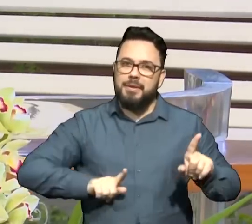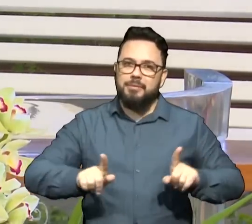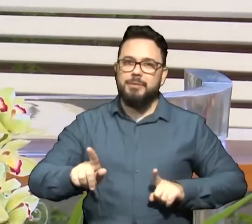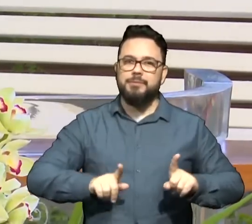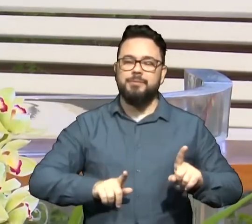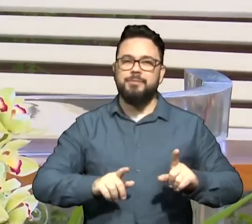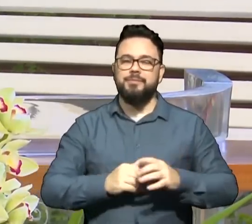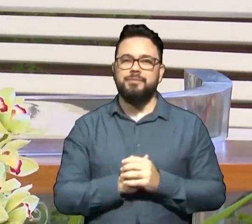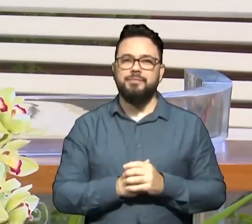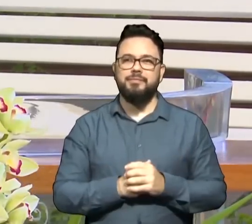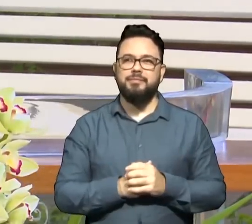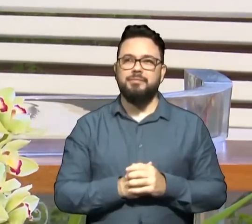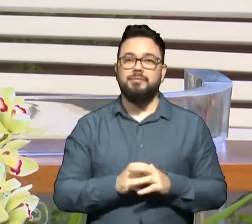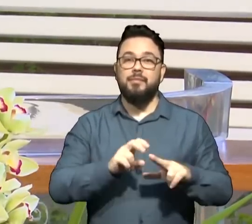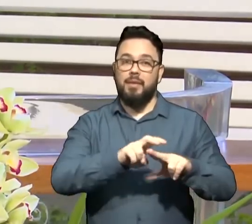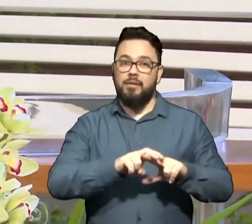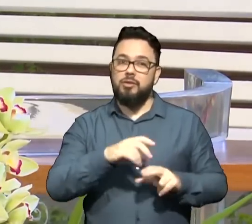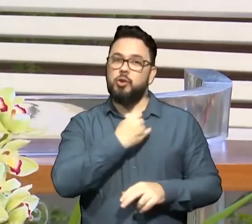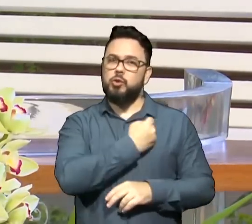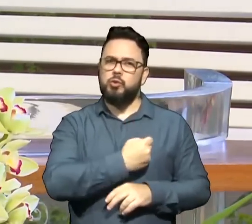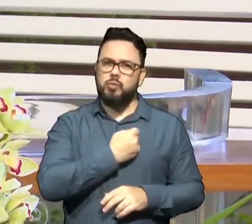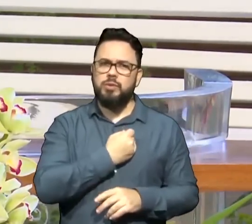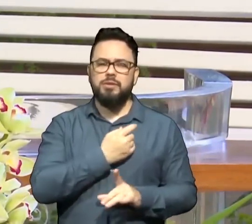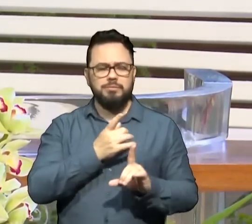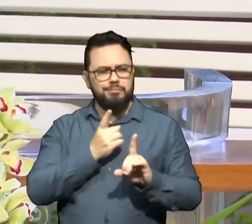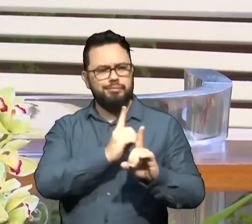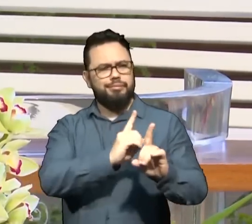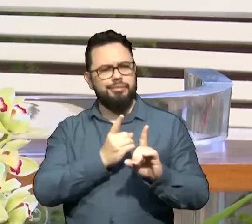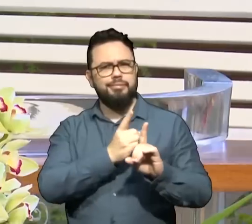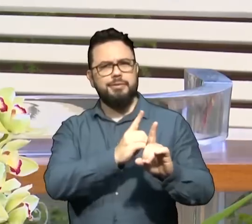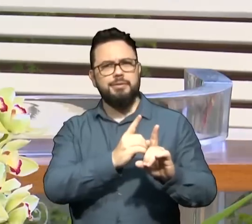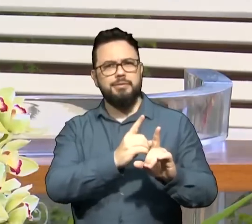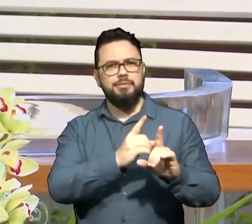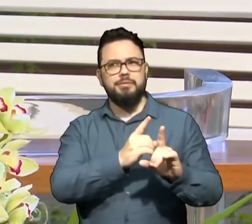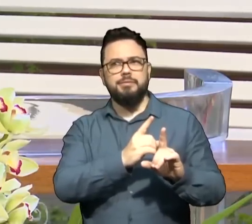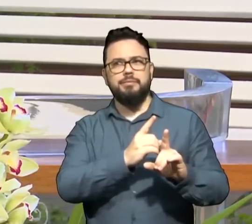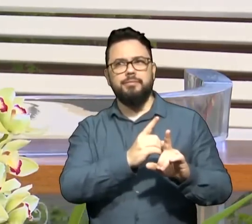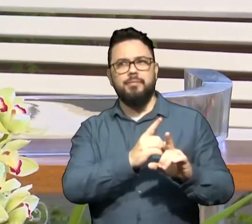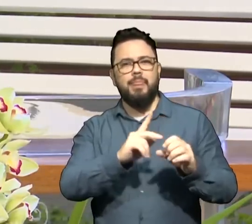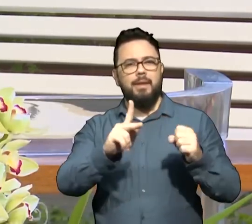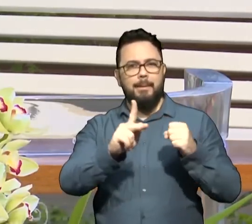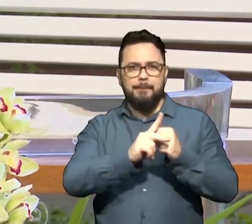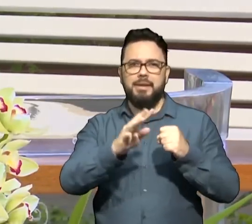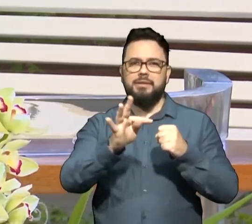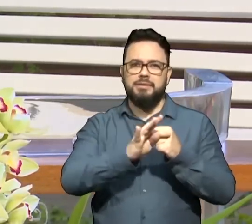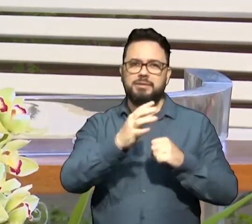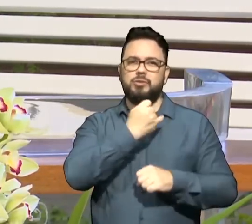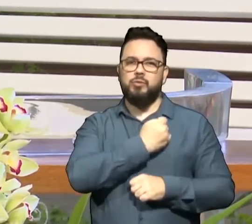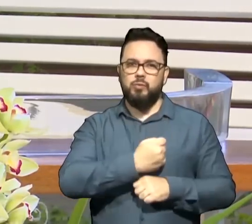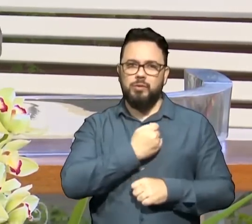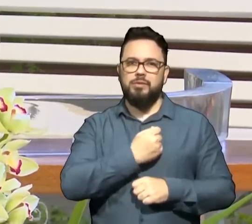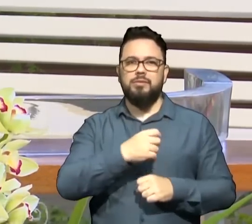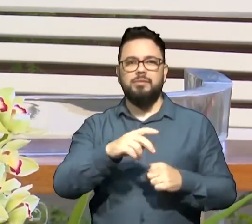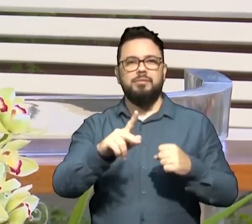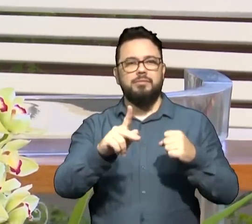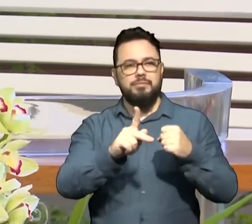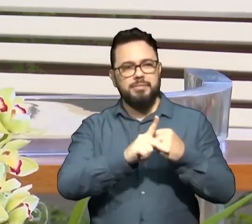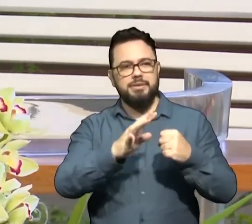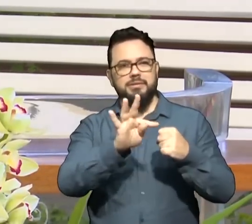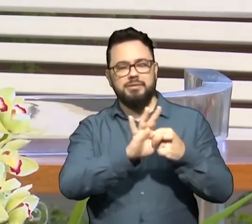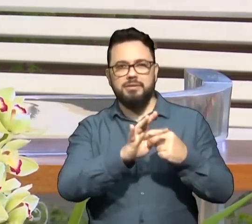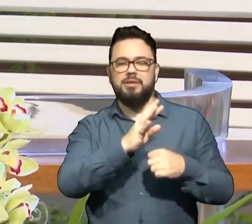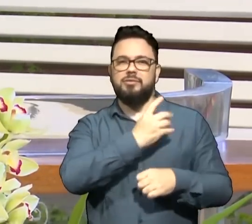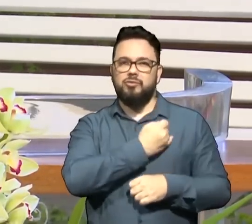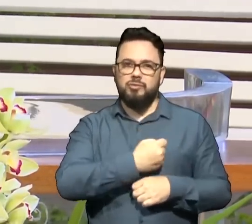situações João está perto de Jesus ali João com com Tiago Pedro Tiago E João Pedro Tiago E João quando Jesus chamava três em particular